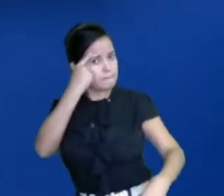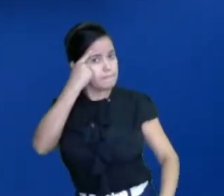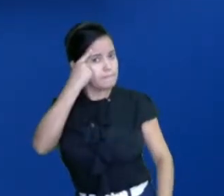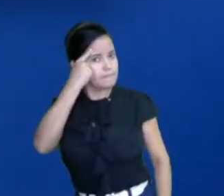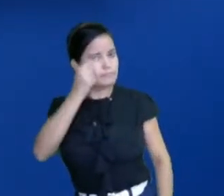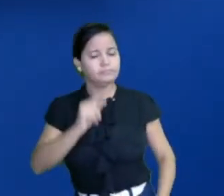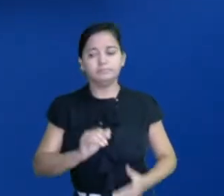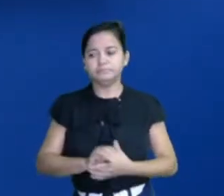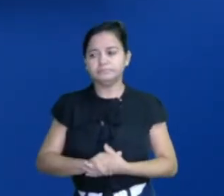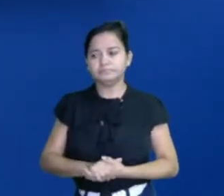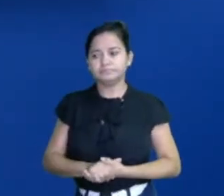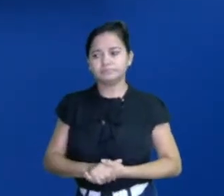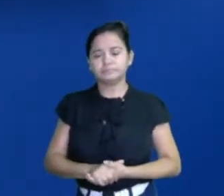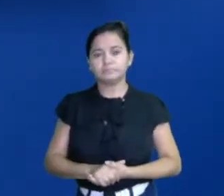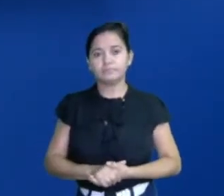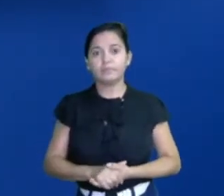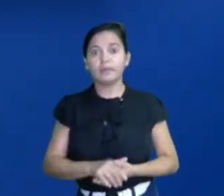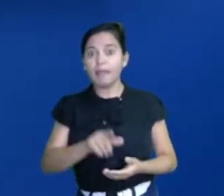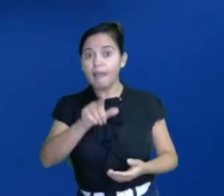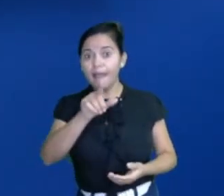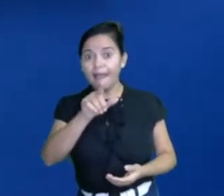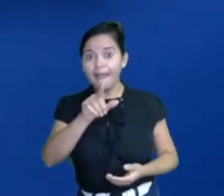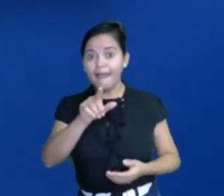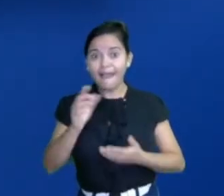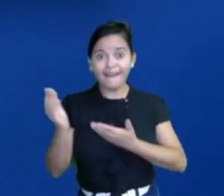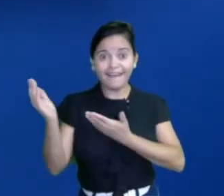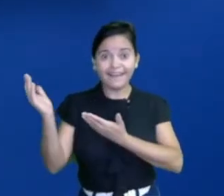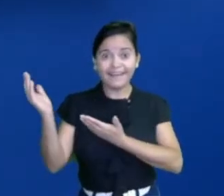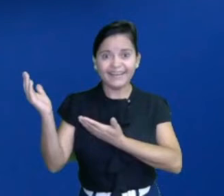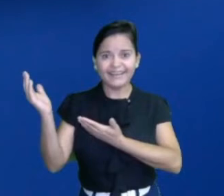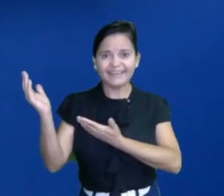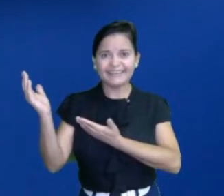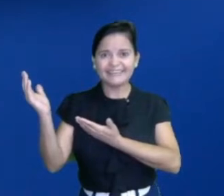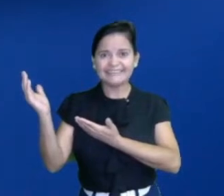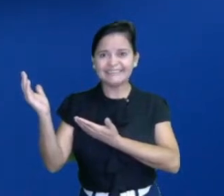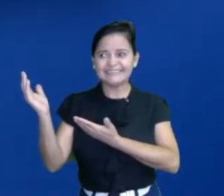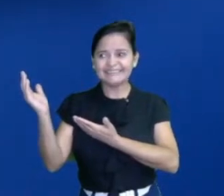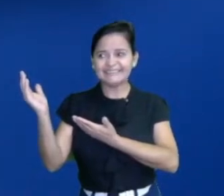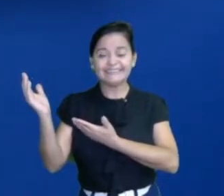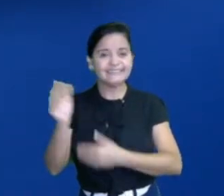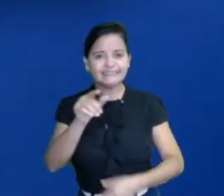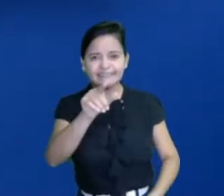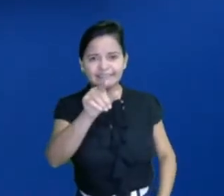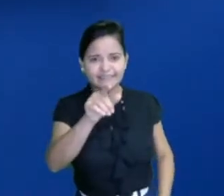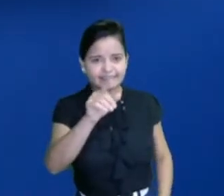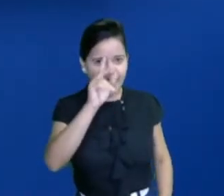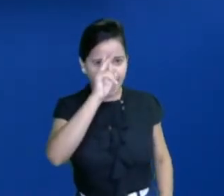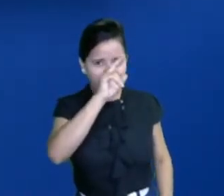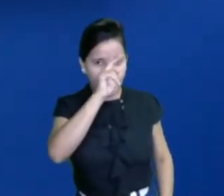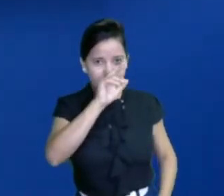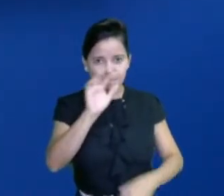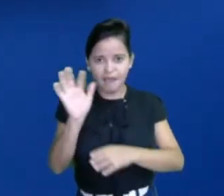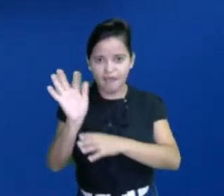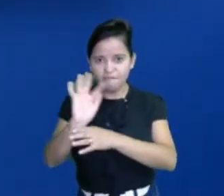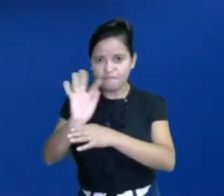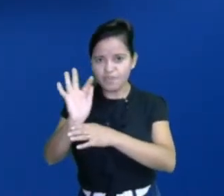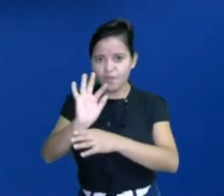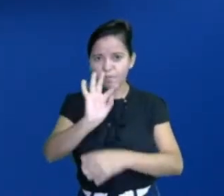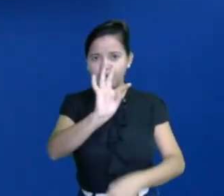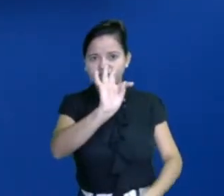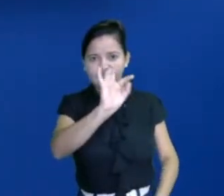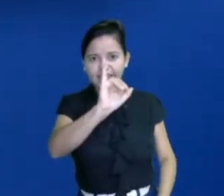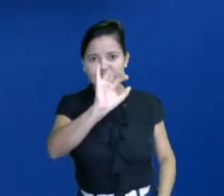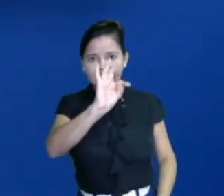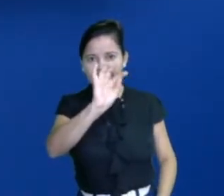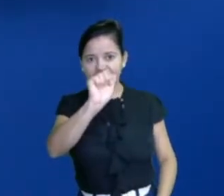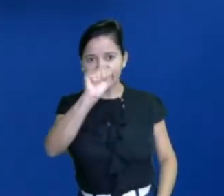aí. Eu trouxe um bem conhecido, né? Quem aqui nunca assistiu o filme Titanic? Quem nunca assistiu,